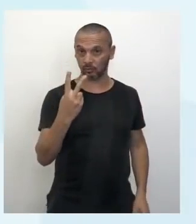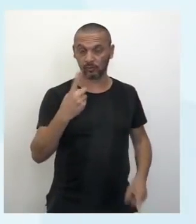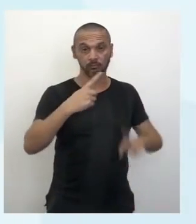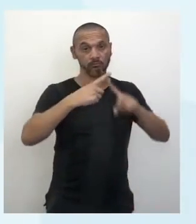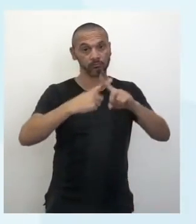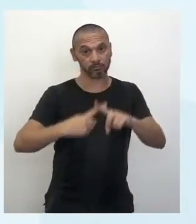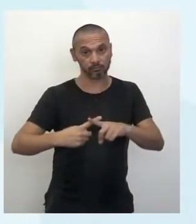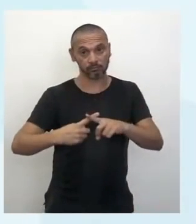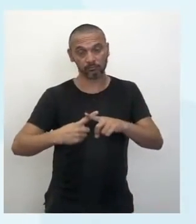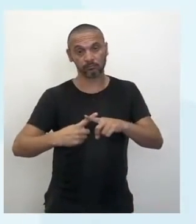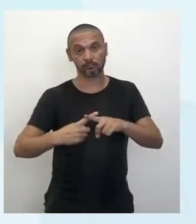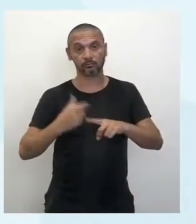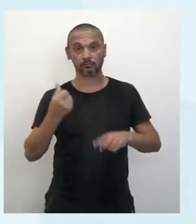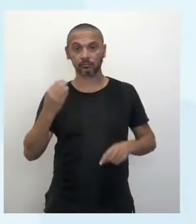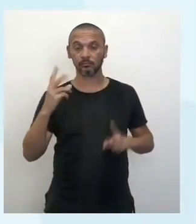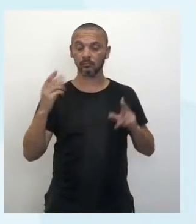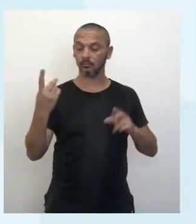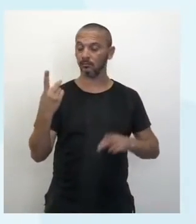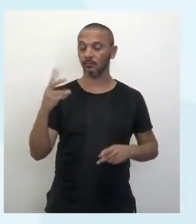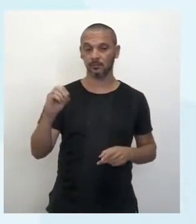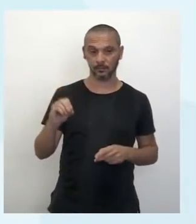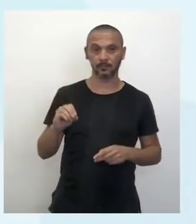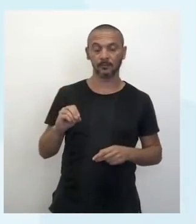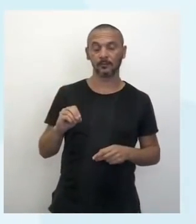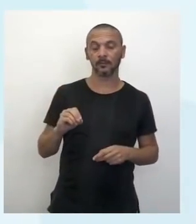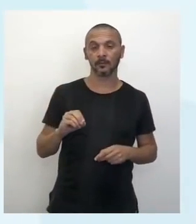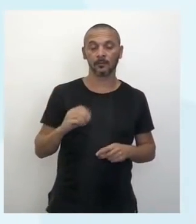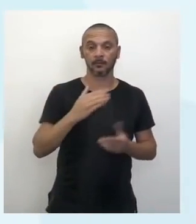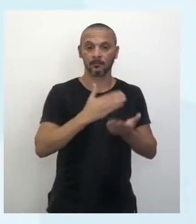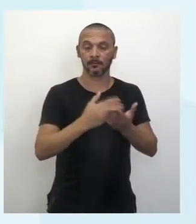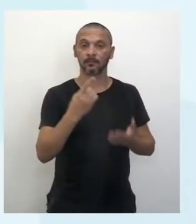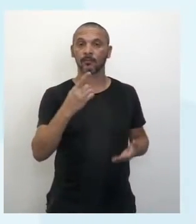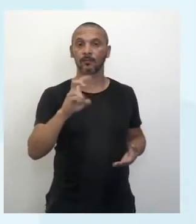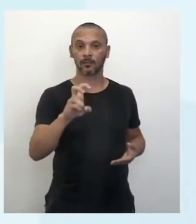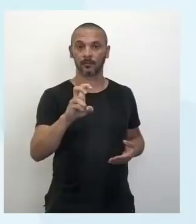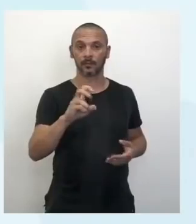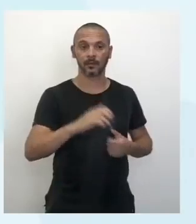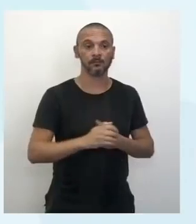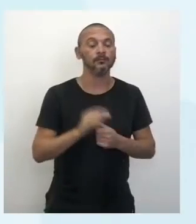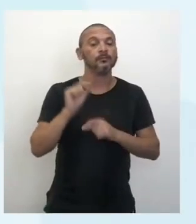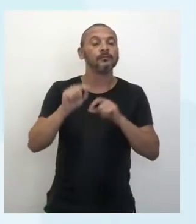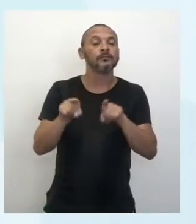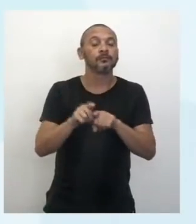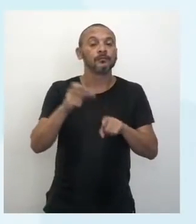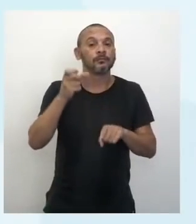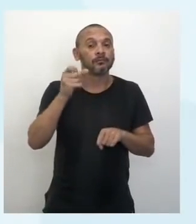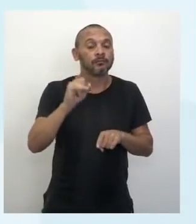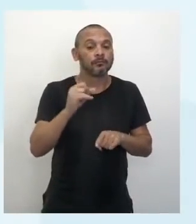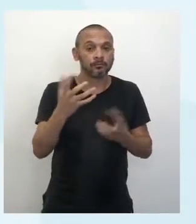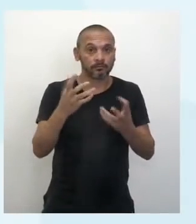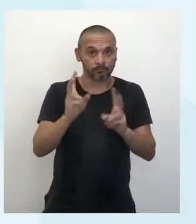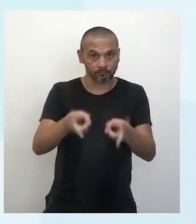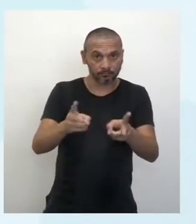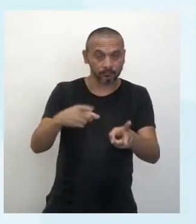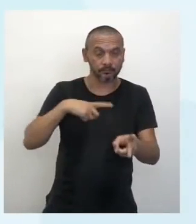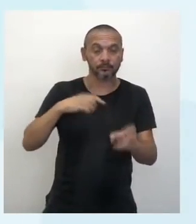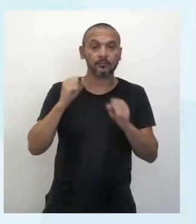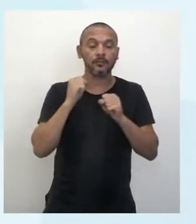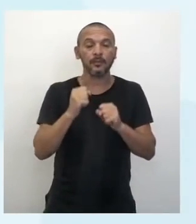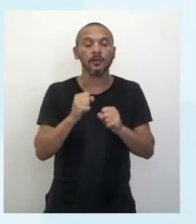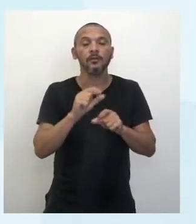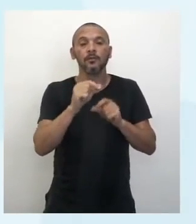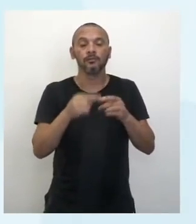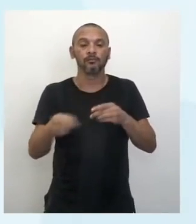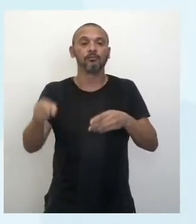né? 2 vezes 60 dá 120 e aí sobra 15, não é isso? E aí, se você quiser continuar, ó, pede licença